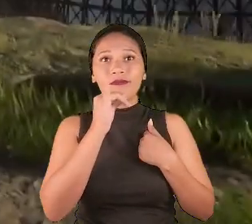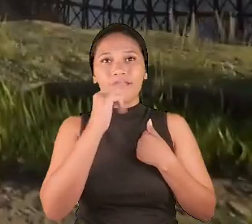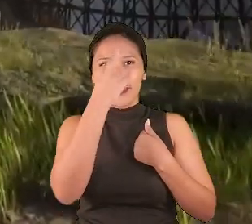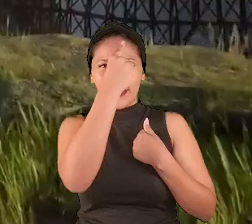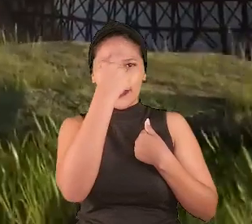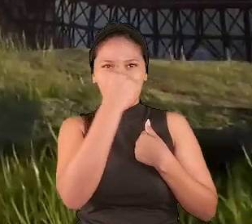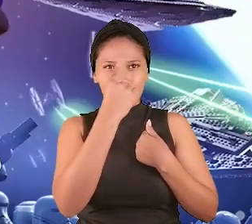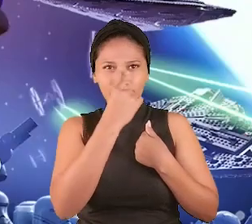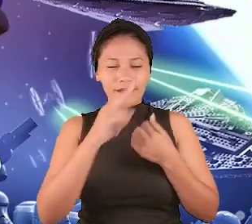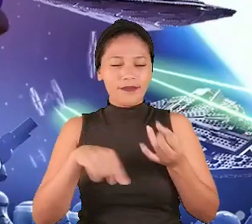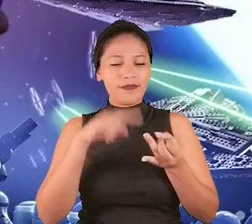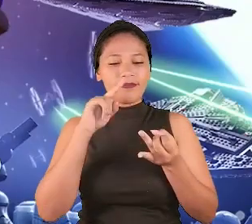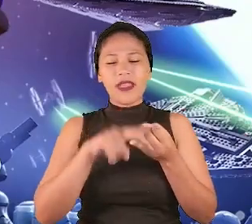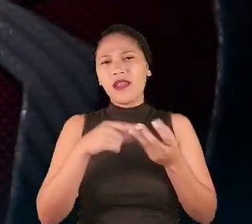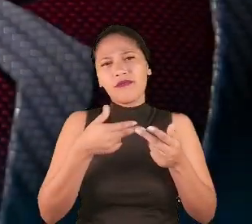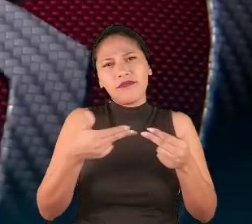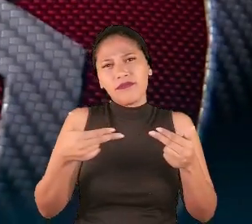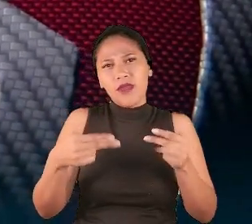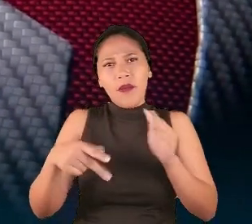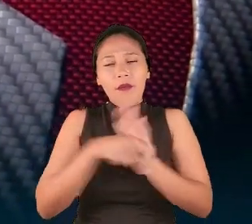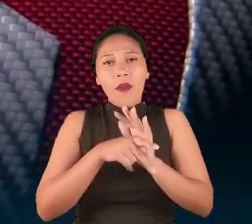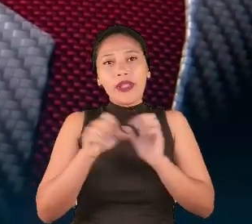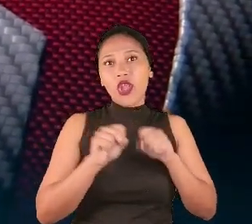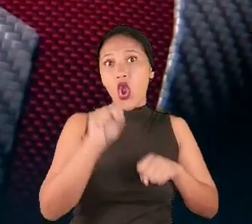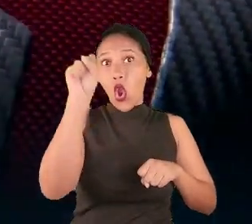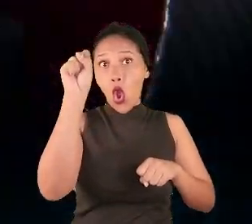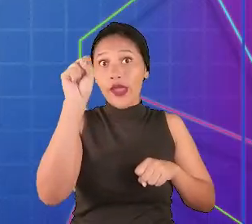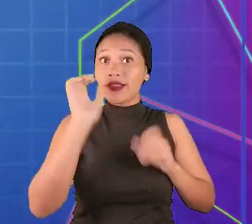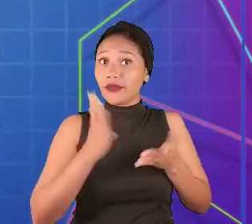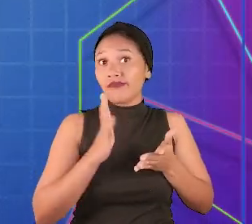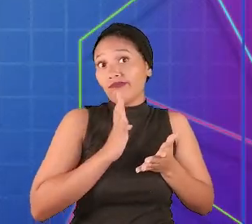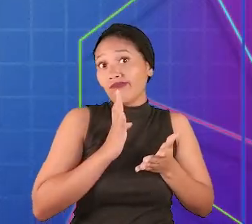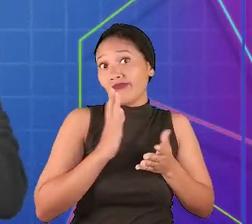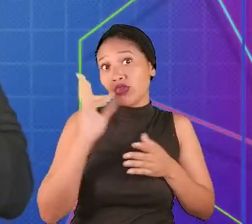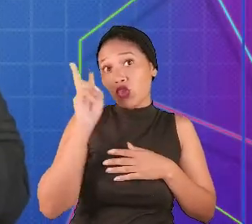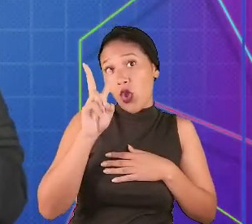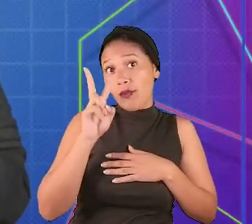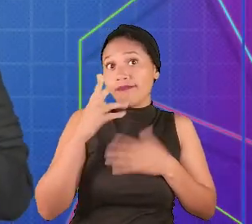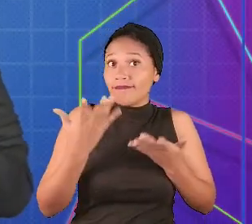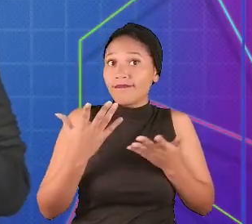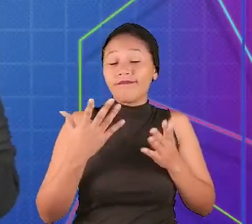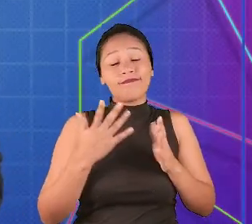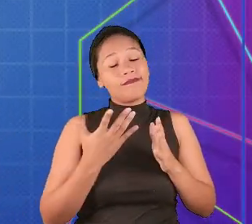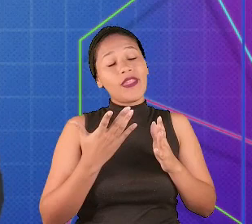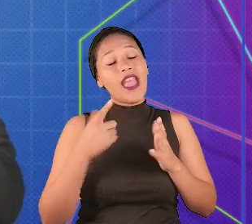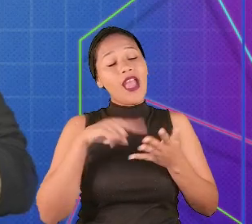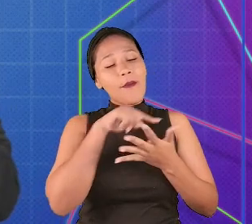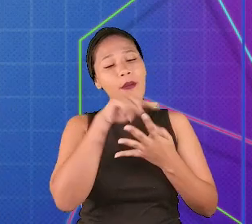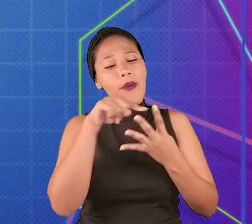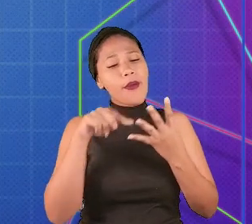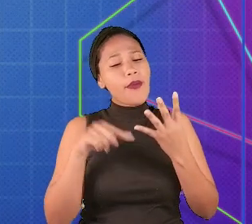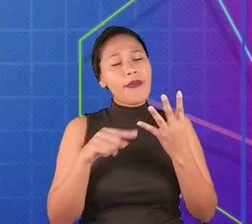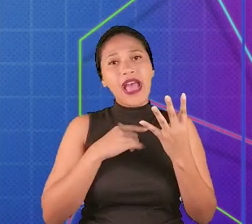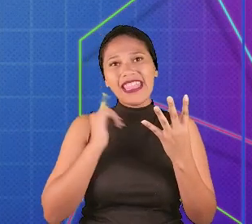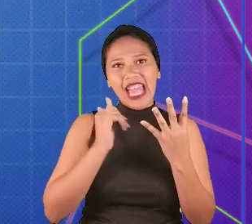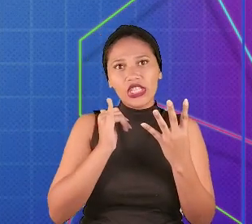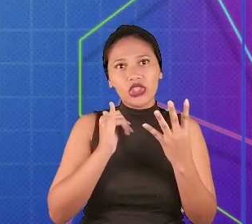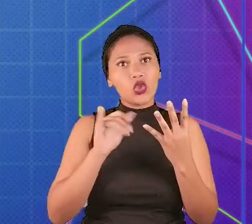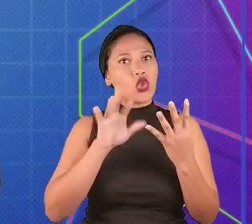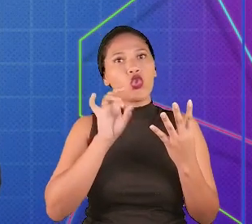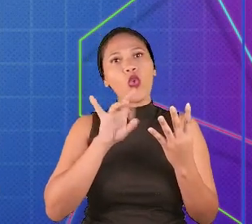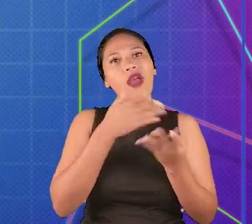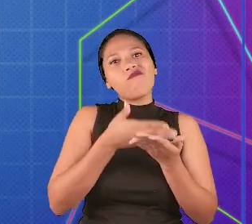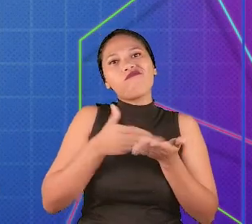temos Harry Potter, Star Wars e os jogos de super-heróis. Bom, é muito importante lembrar que esses tipos de narrativas não